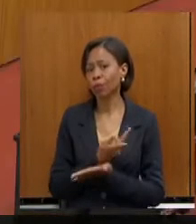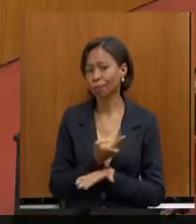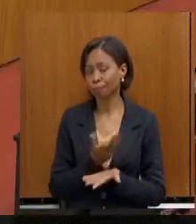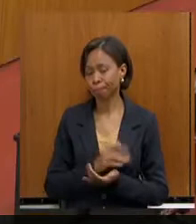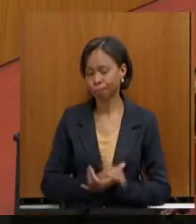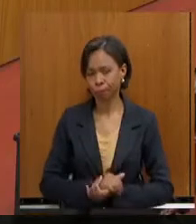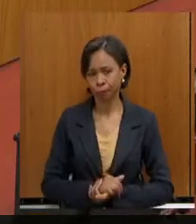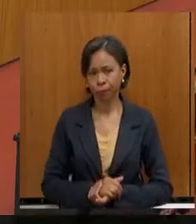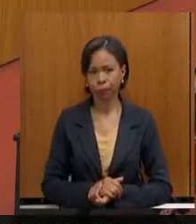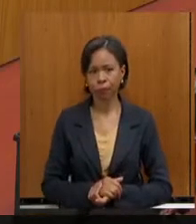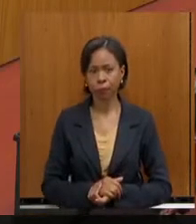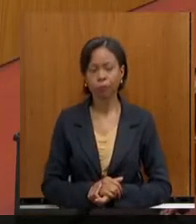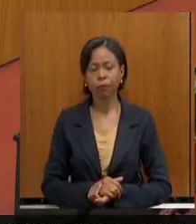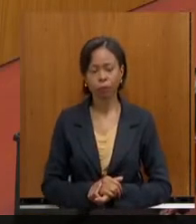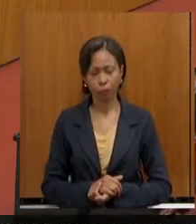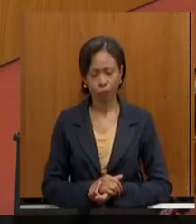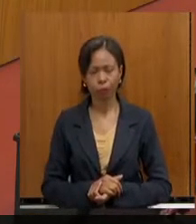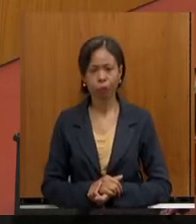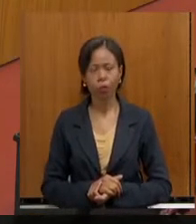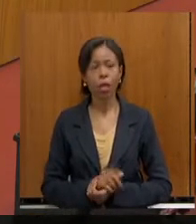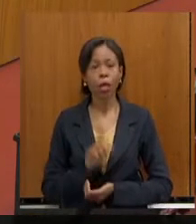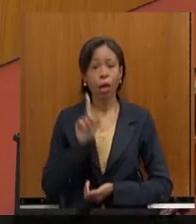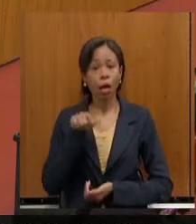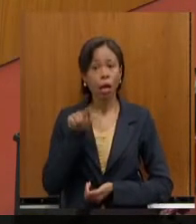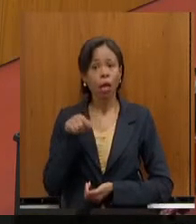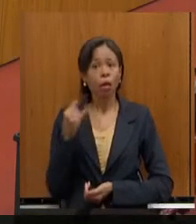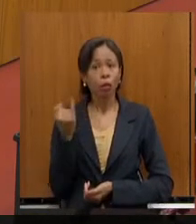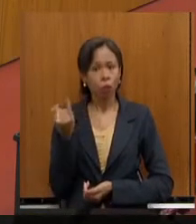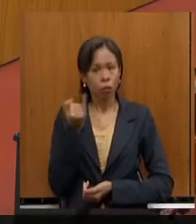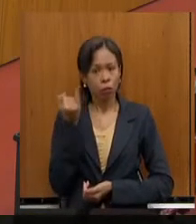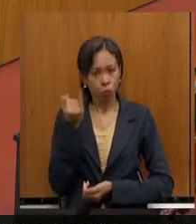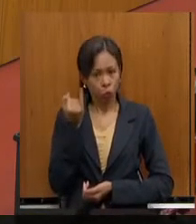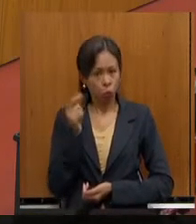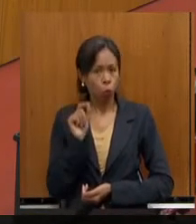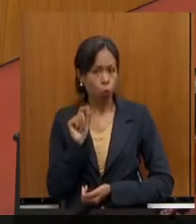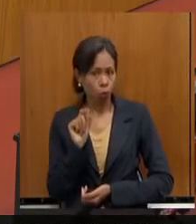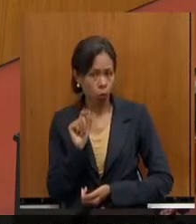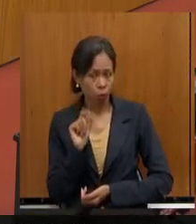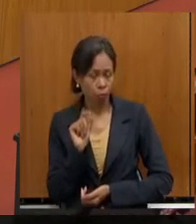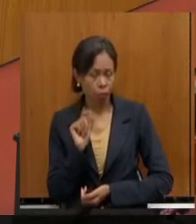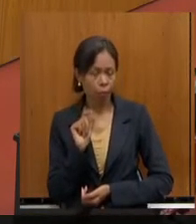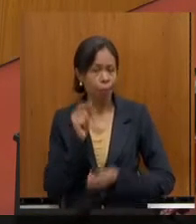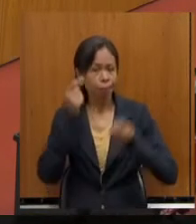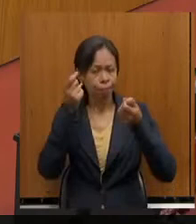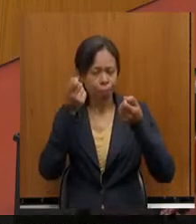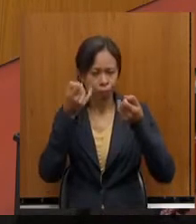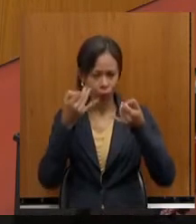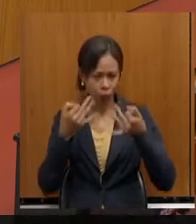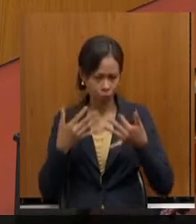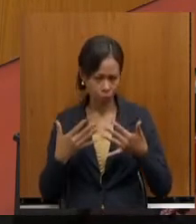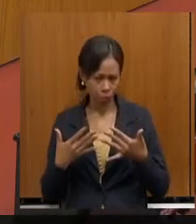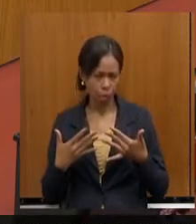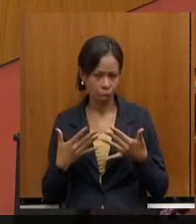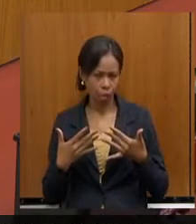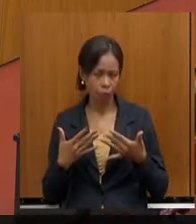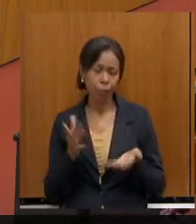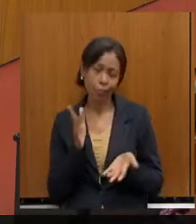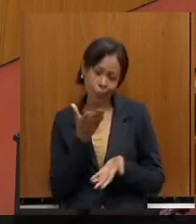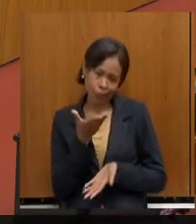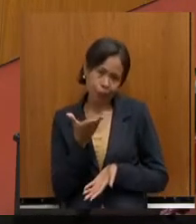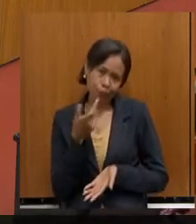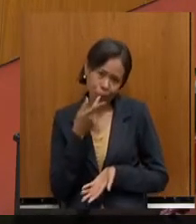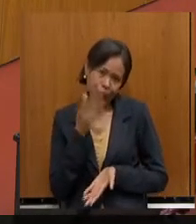o deputado Noraldino é importante que a gente é pareça aqui de Fato né